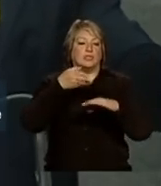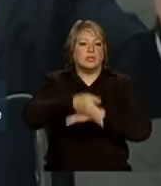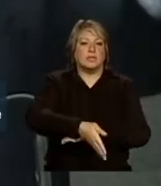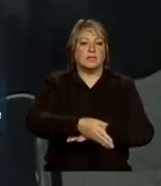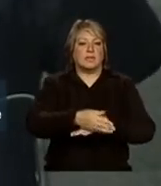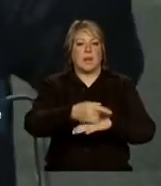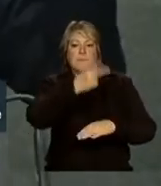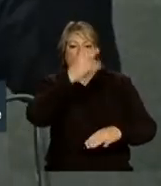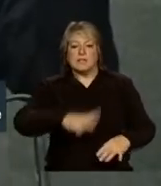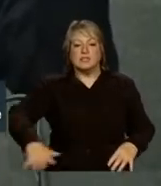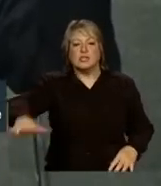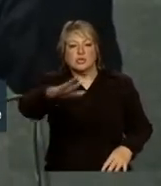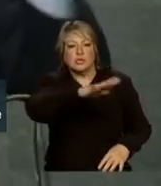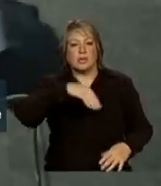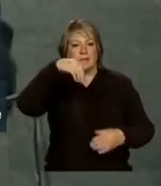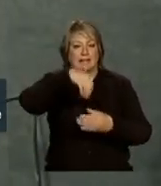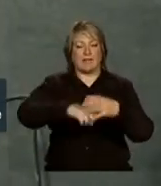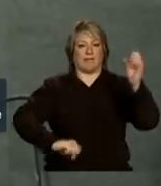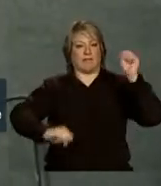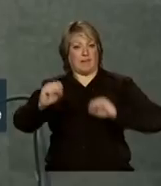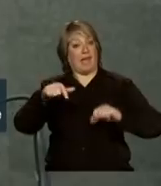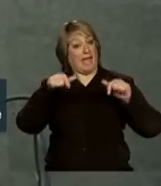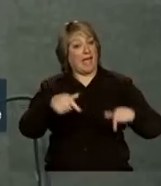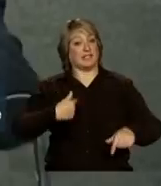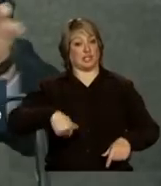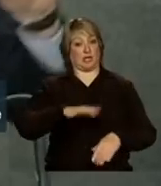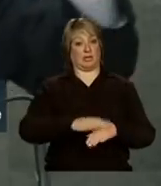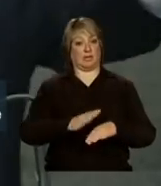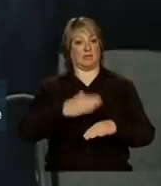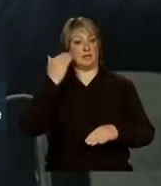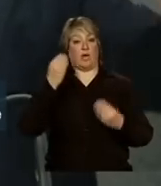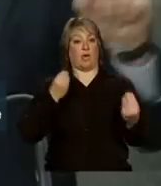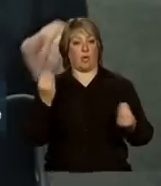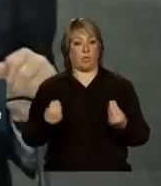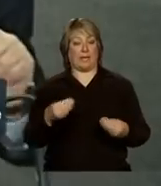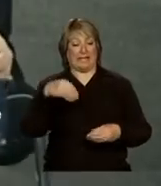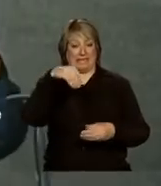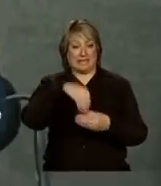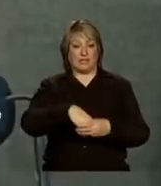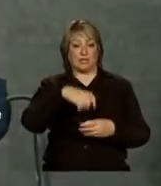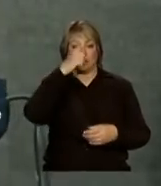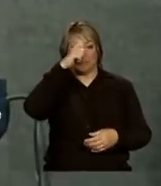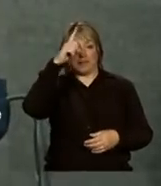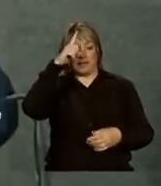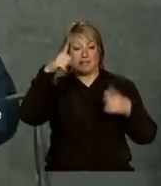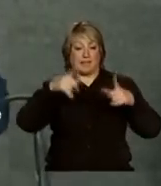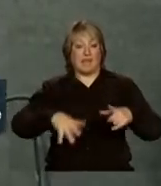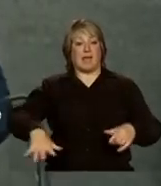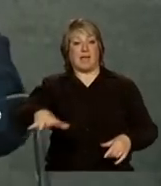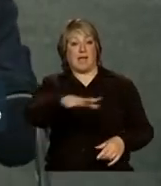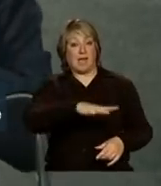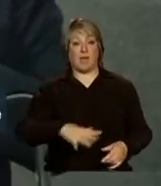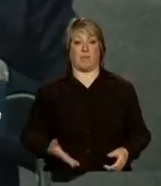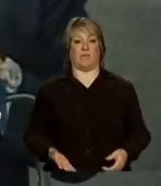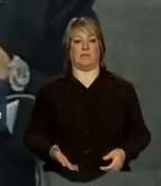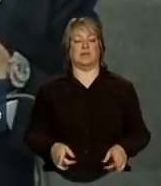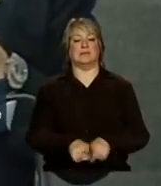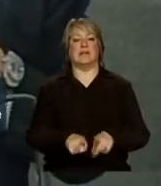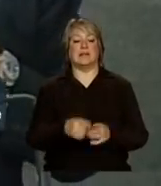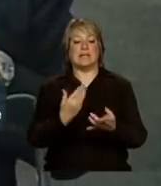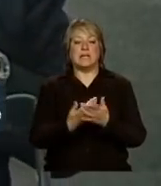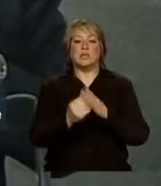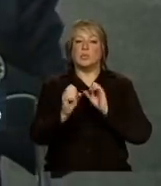essa é a nossa arte fazer o conhecimento chegar no chão do hospital e mais na